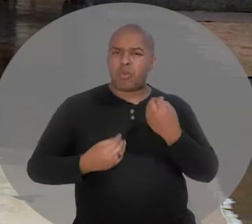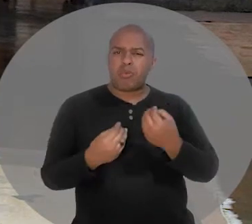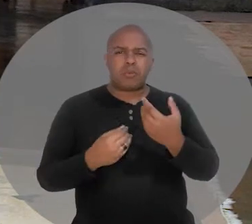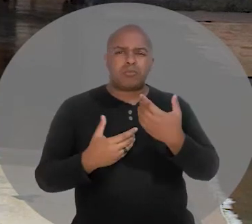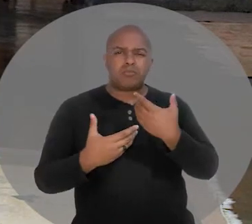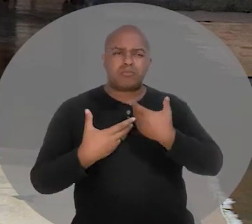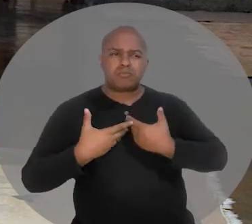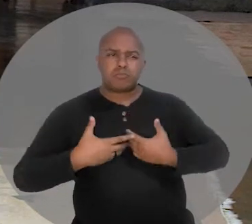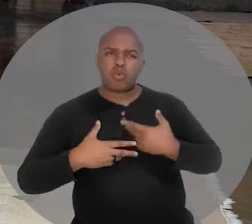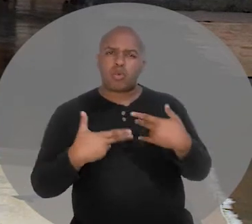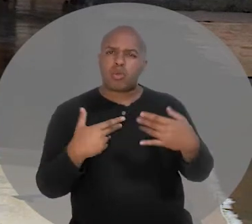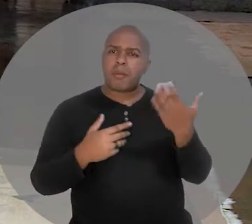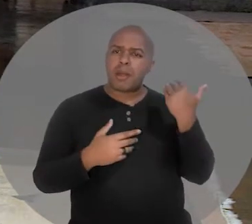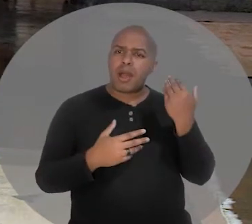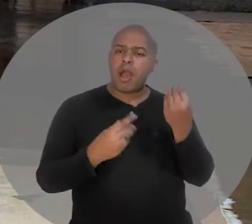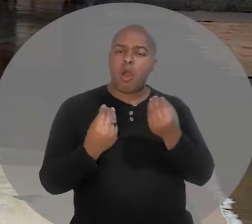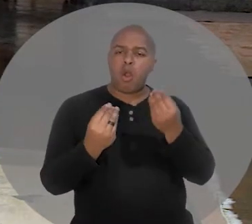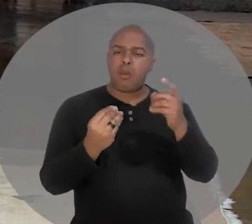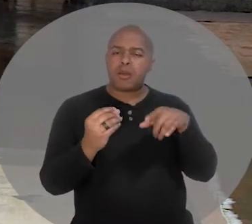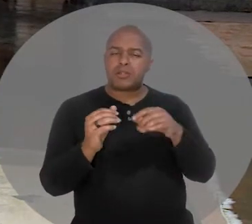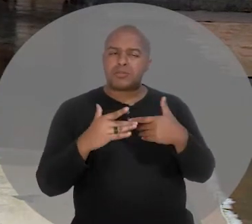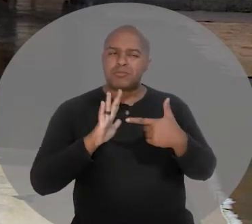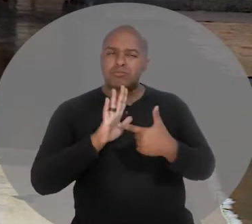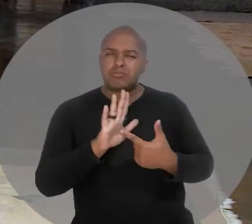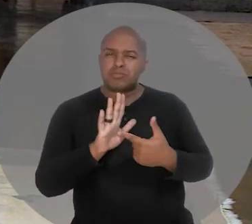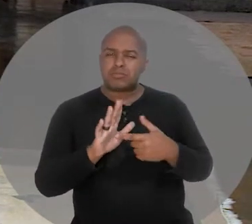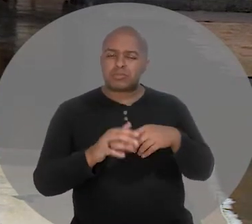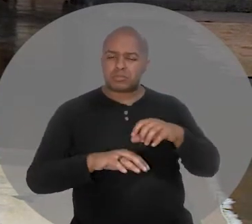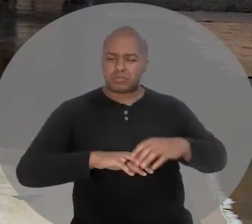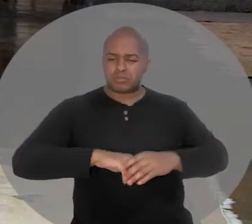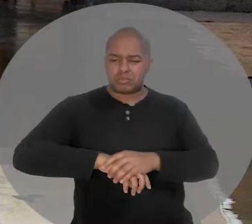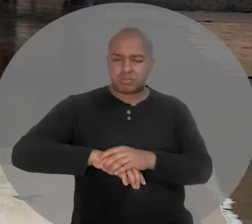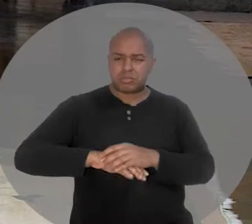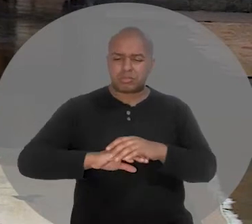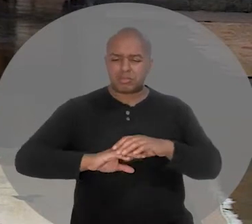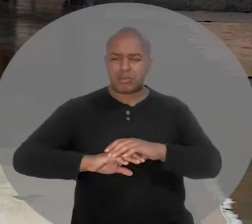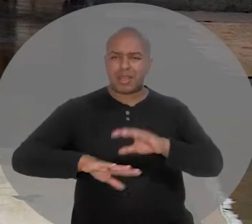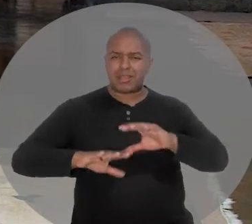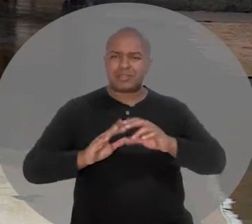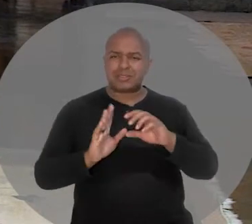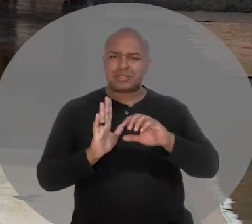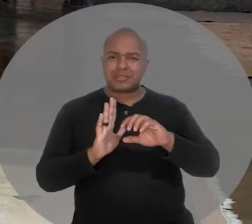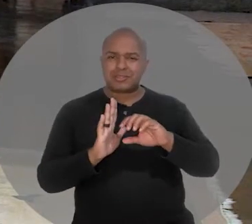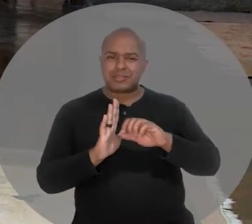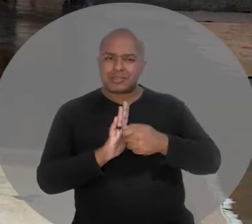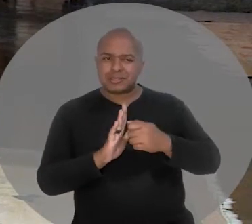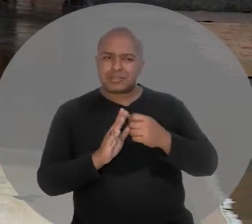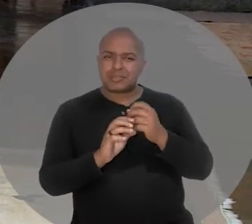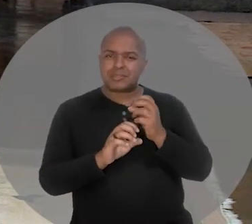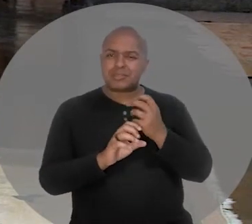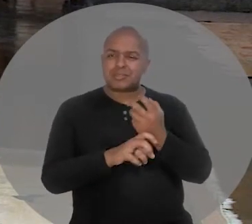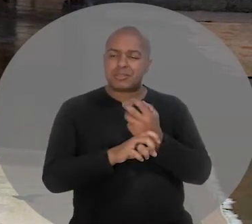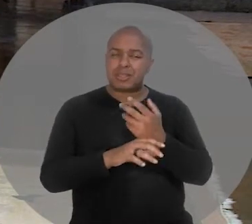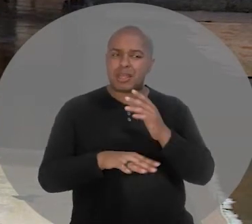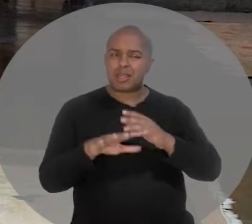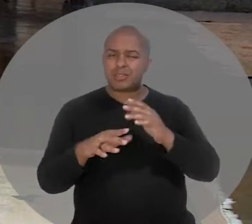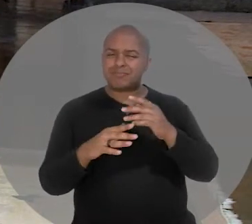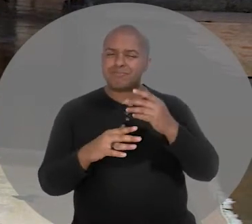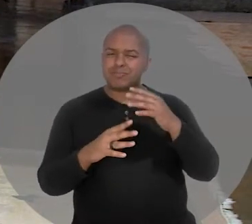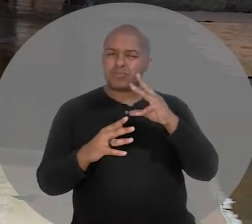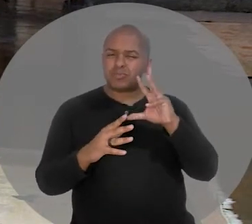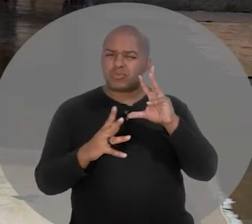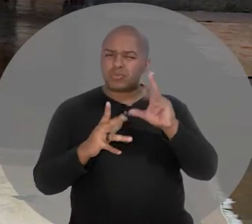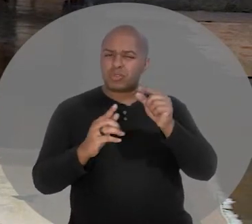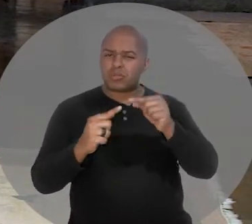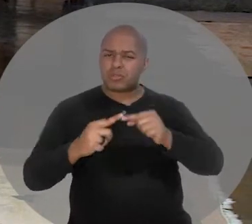como ela lidava com os equipamentos da época, como é que era se expor com as botas, com as travas às vezes dificultavam, fazia com que ela caísse. Então toda uma